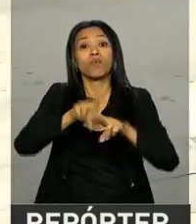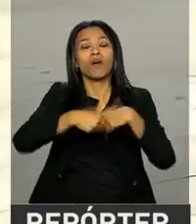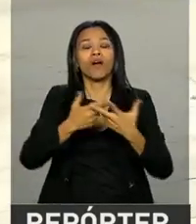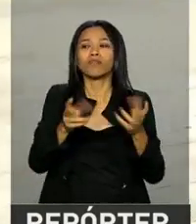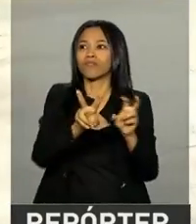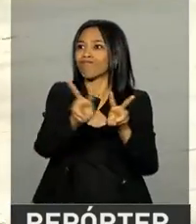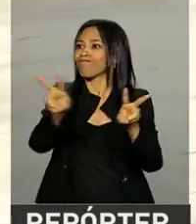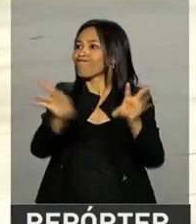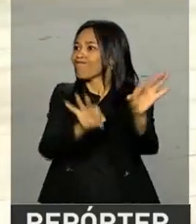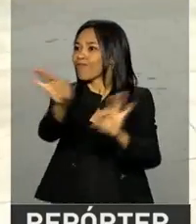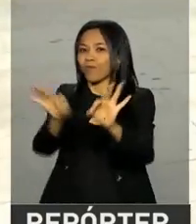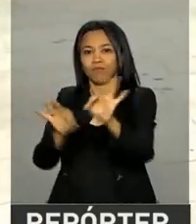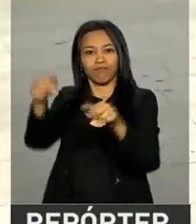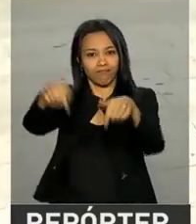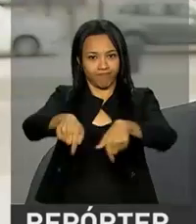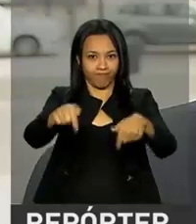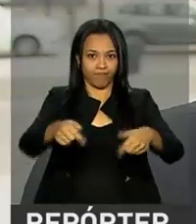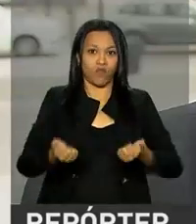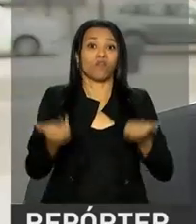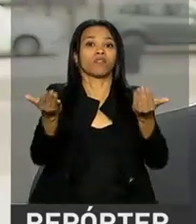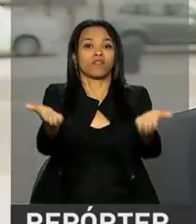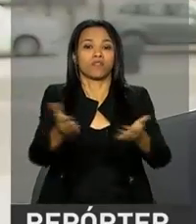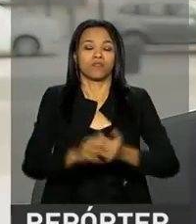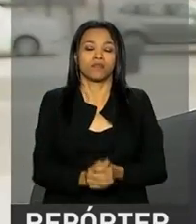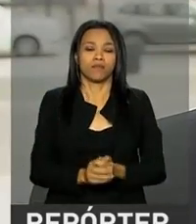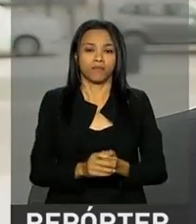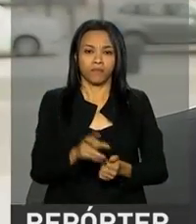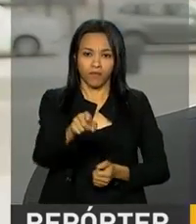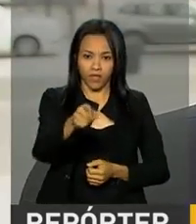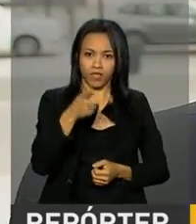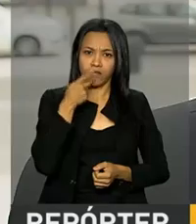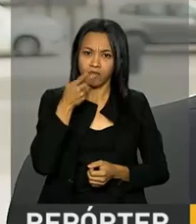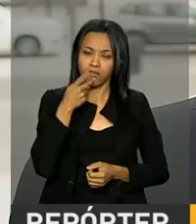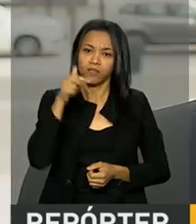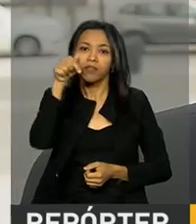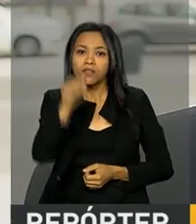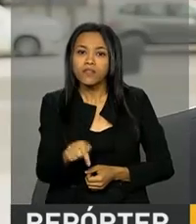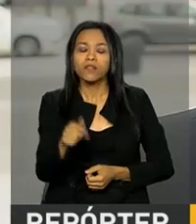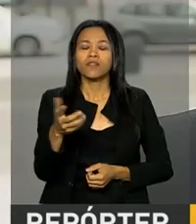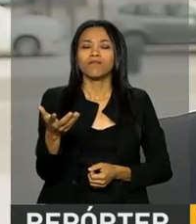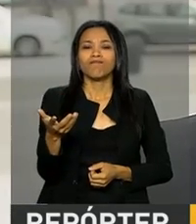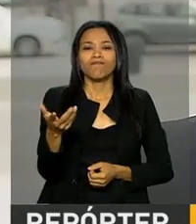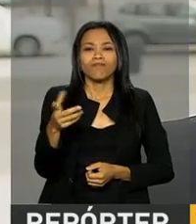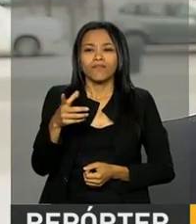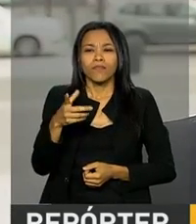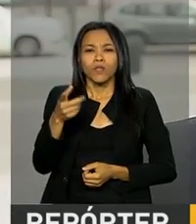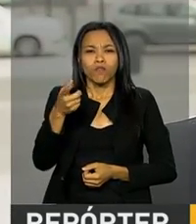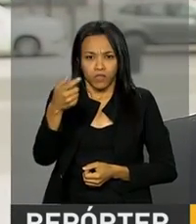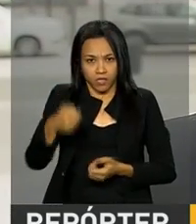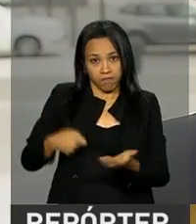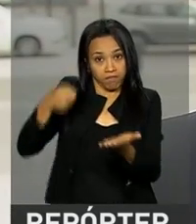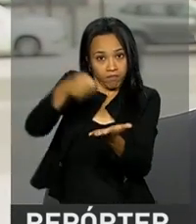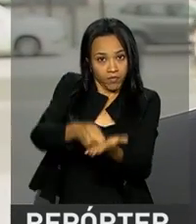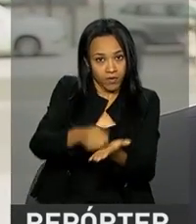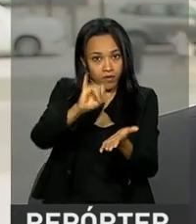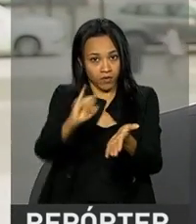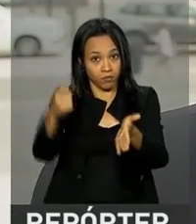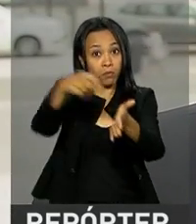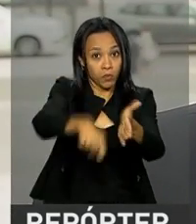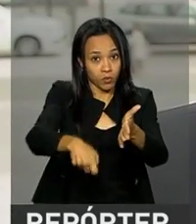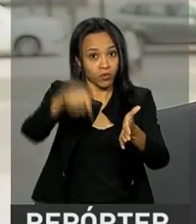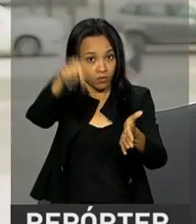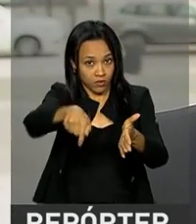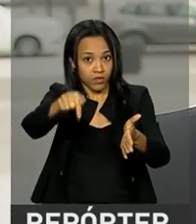oferecida às pessoas é um sistema onde você você recebe de volta aquilo que você investe né como